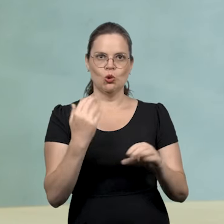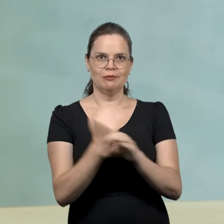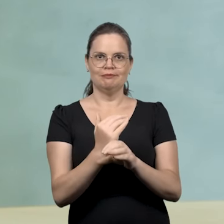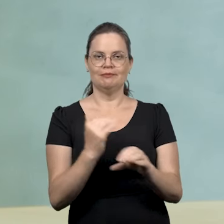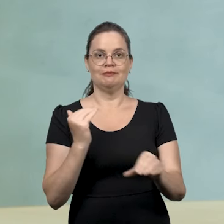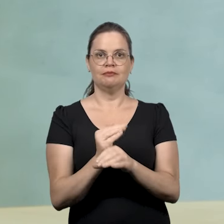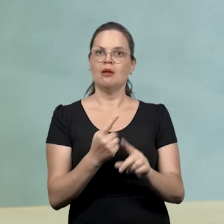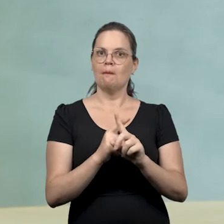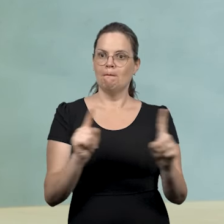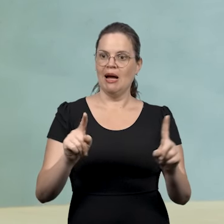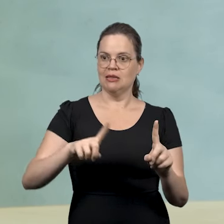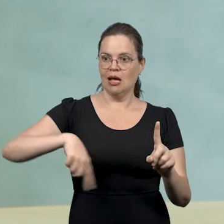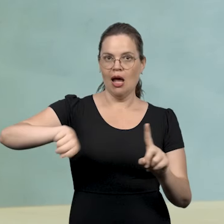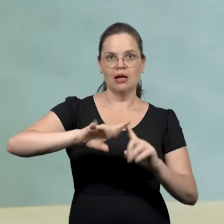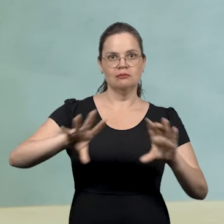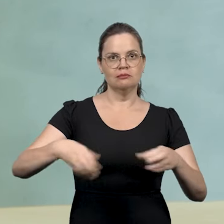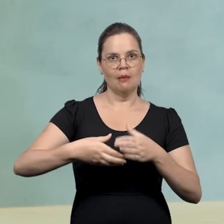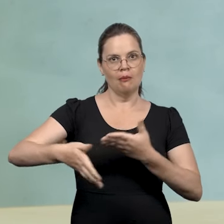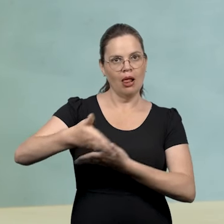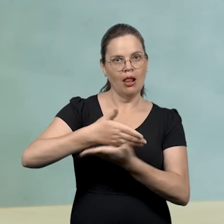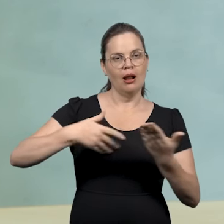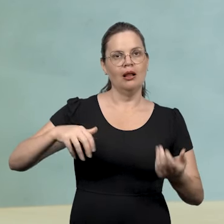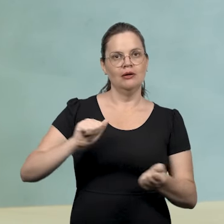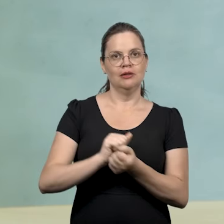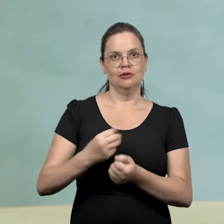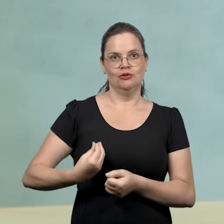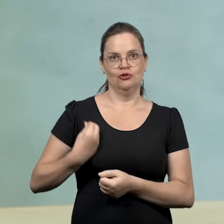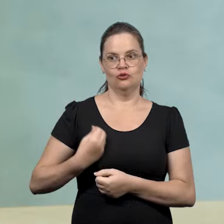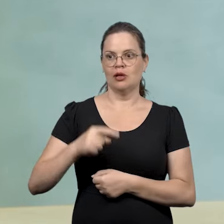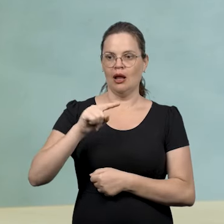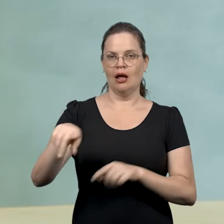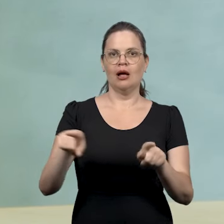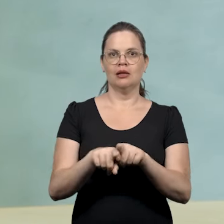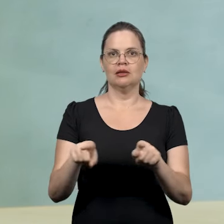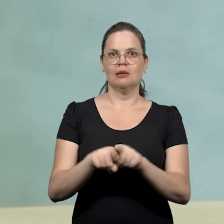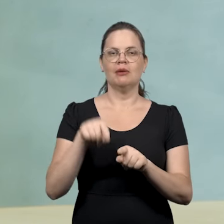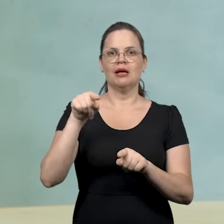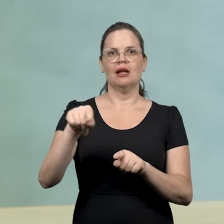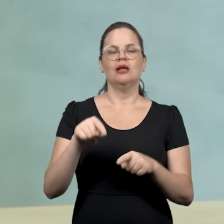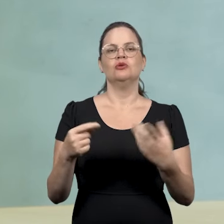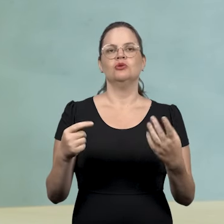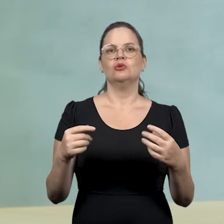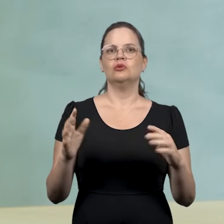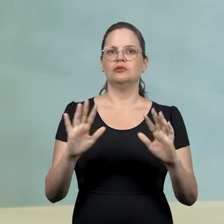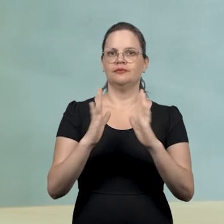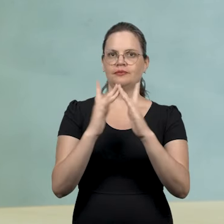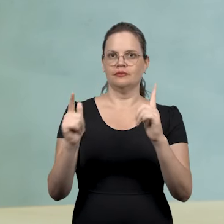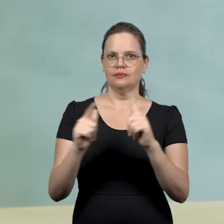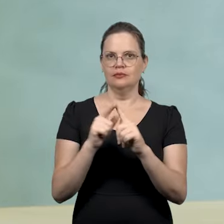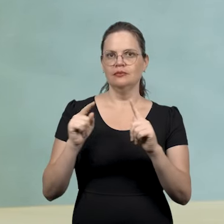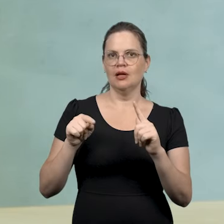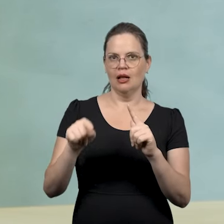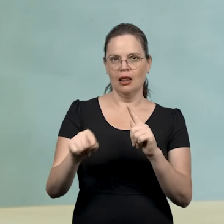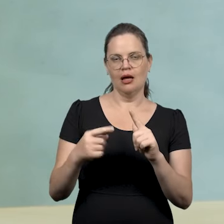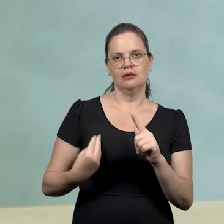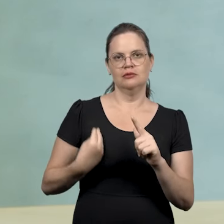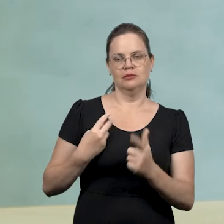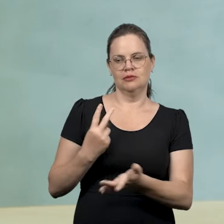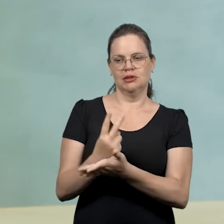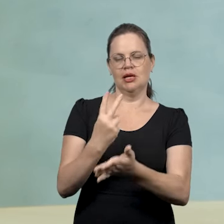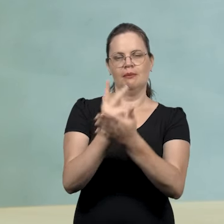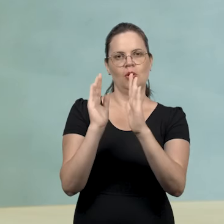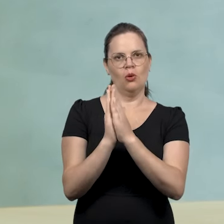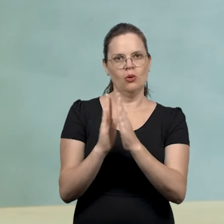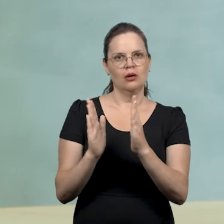que no cenáculo ele vivia ali, ele esteve ali perseverando em oração, conforme menciona Atos capítulo